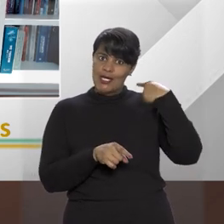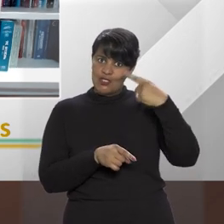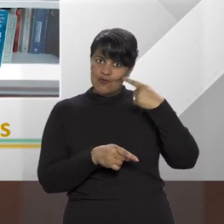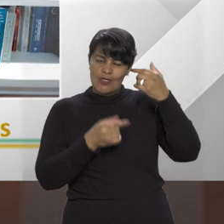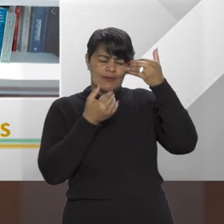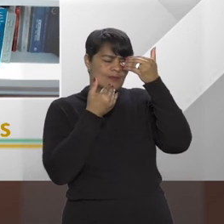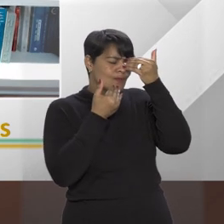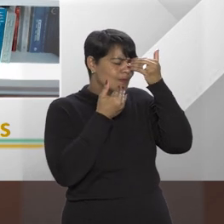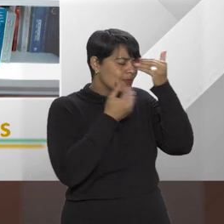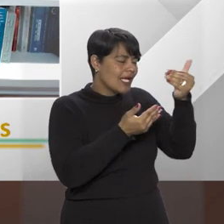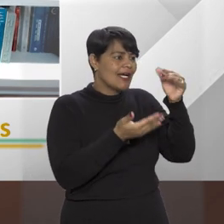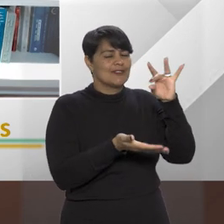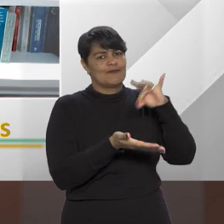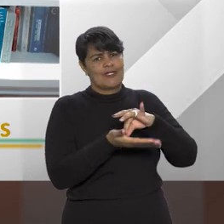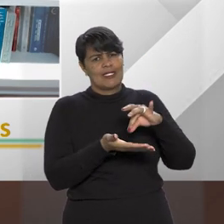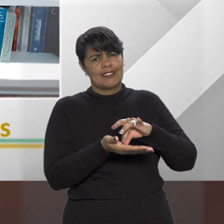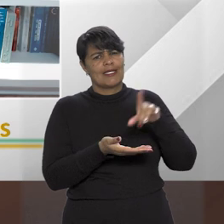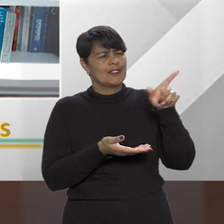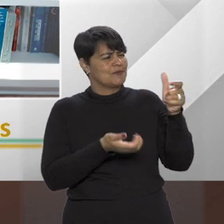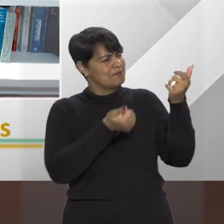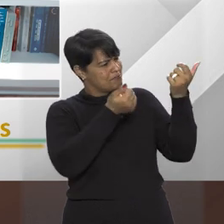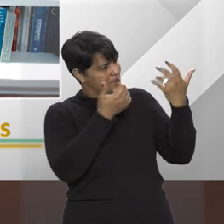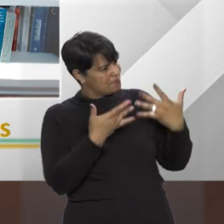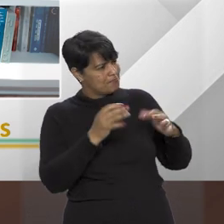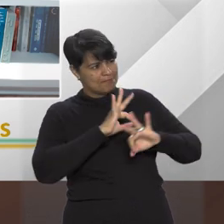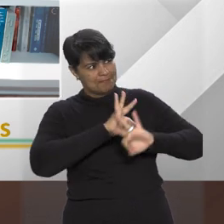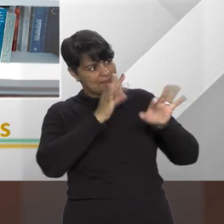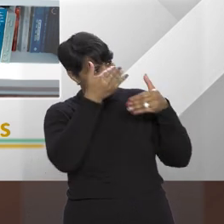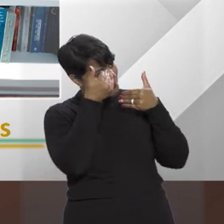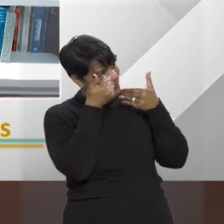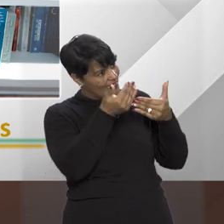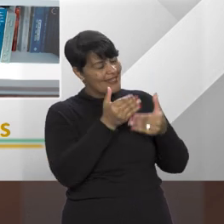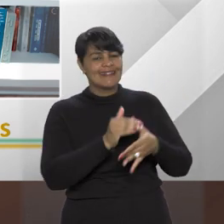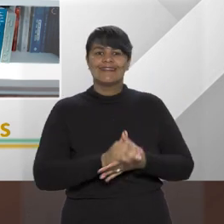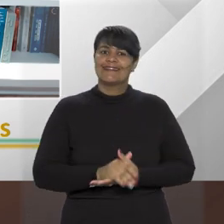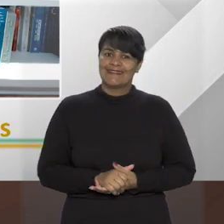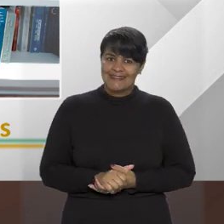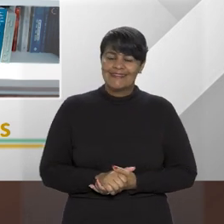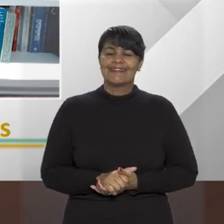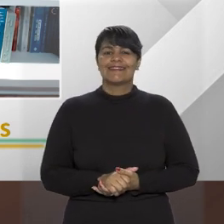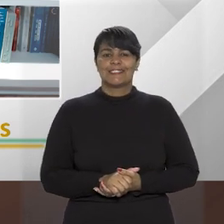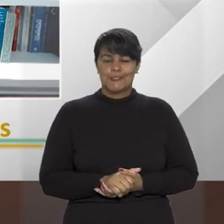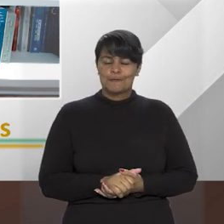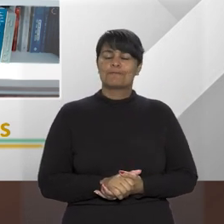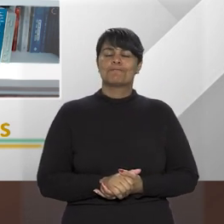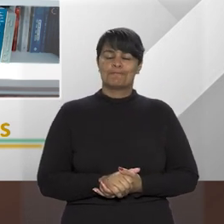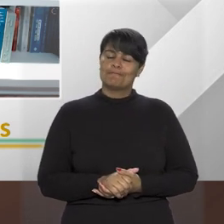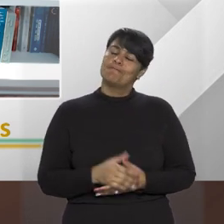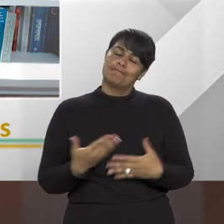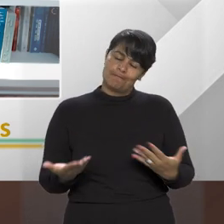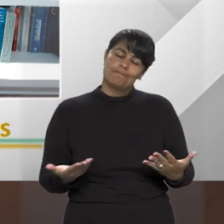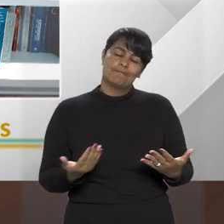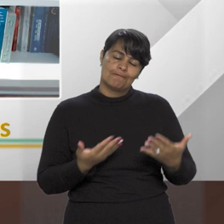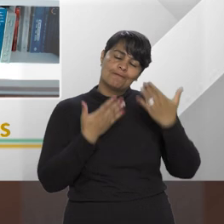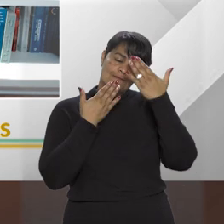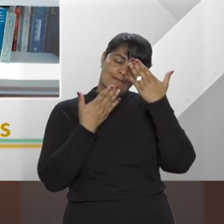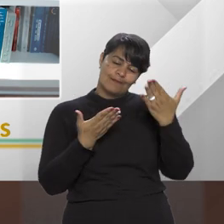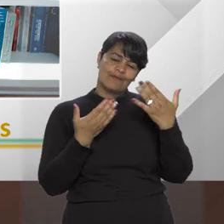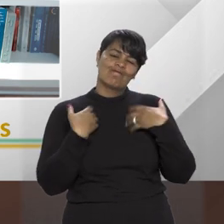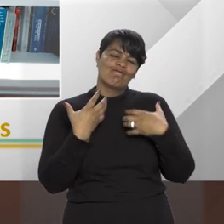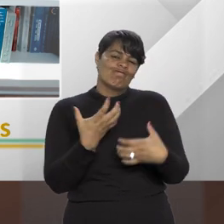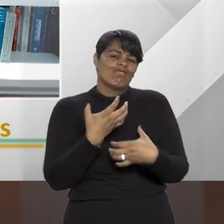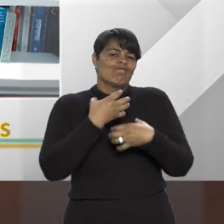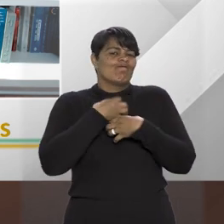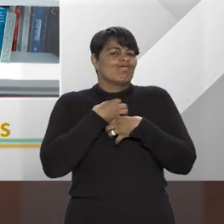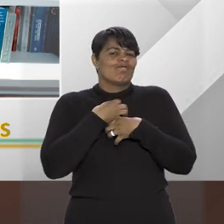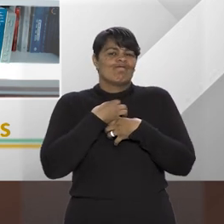Márcio. É isso, Fátima. Eu que agradeço. Foi uma alegria ter participado. Nem vi o tempo passar. Seu Também programa é não. muito bom. E